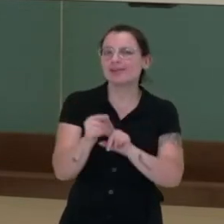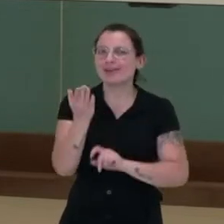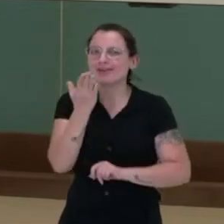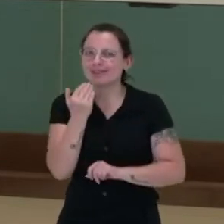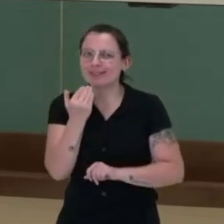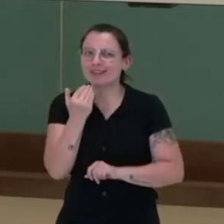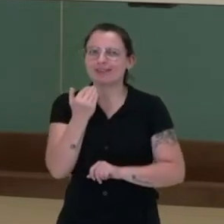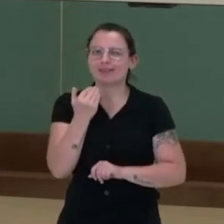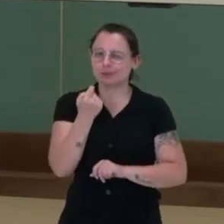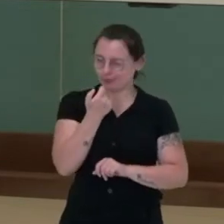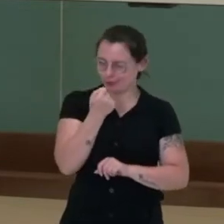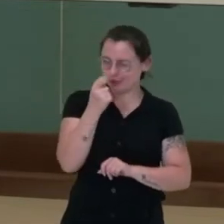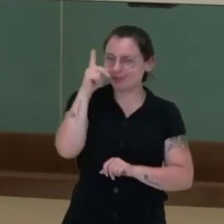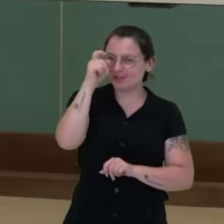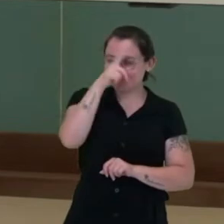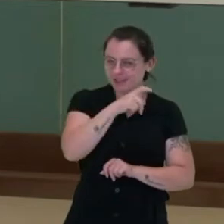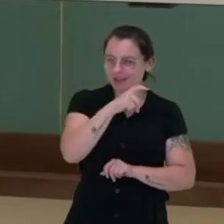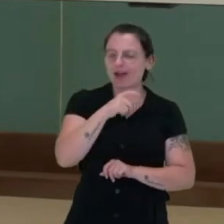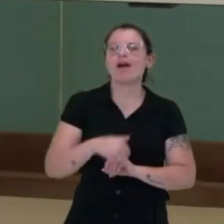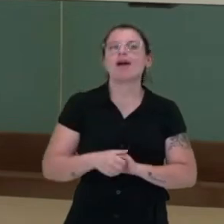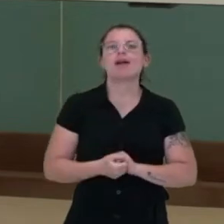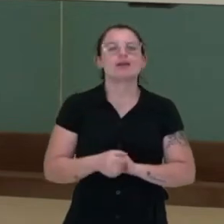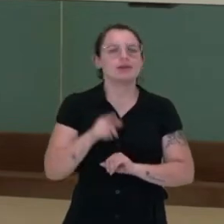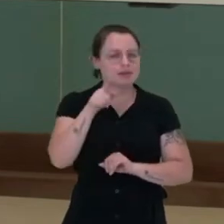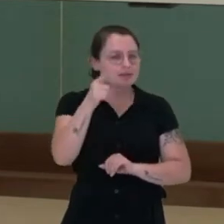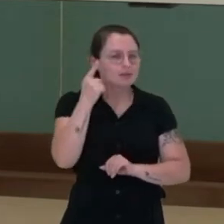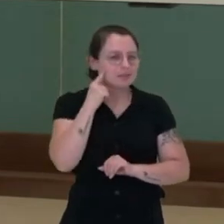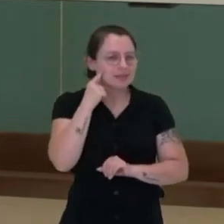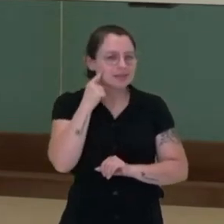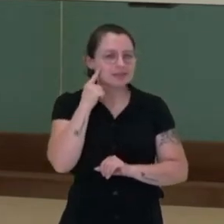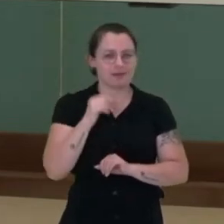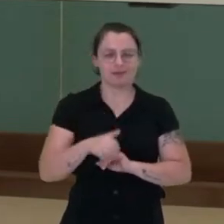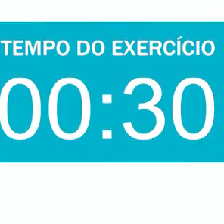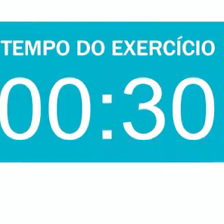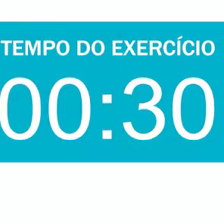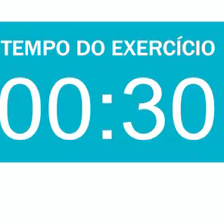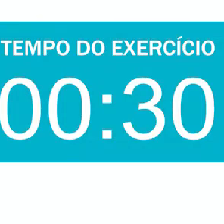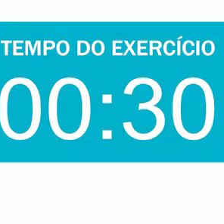Essa é meio difícil. Eu vou dar um tempinho para você pensar e eu já retorno.